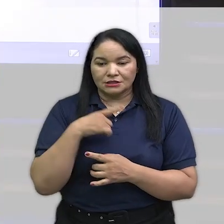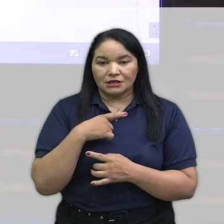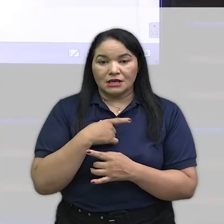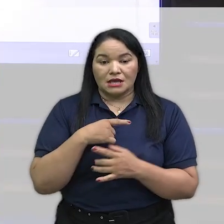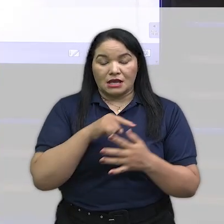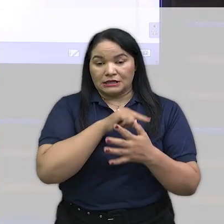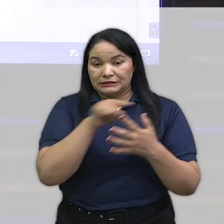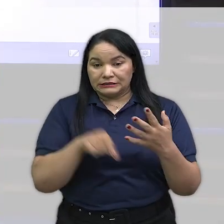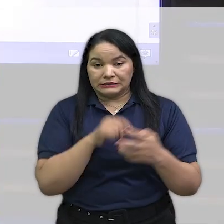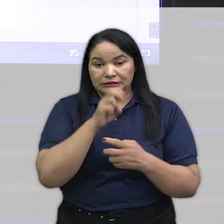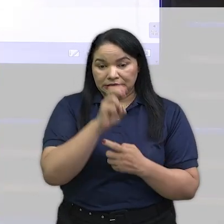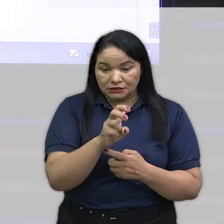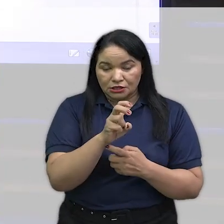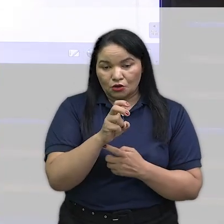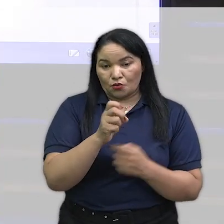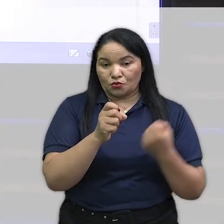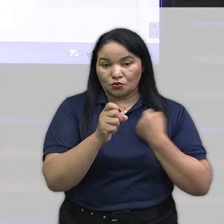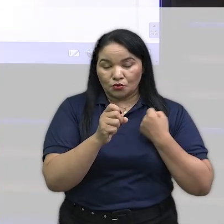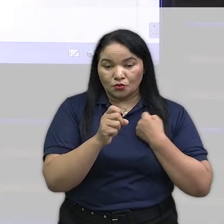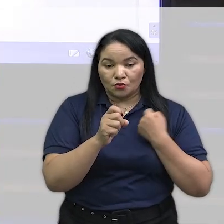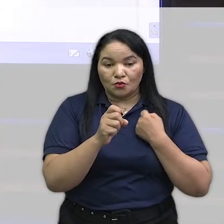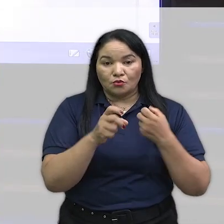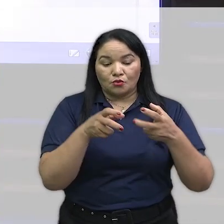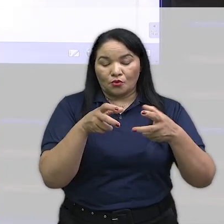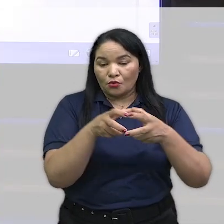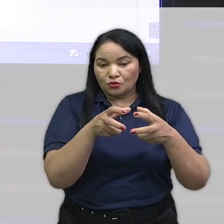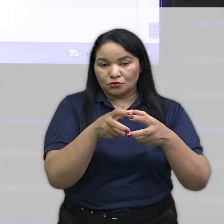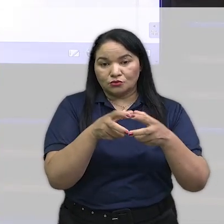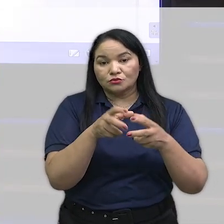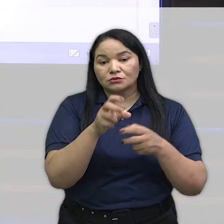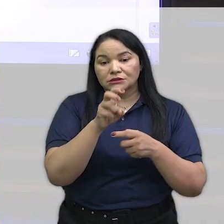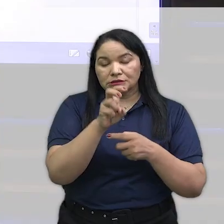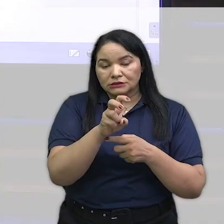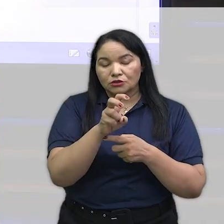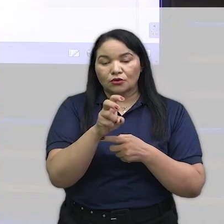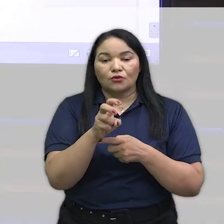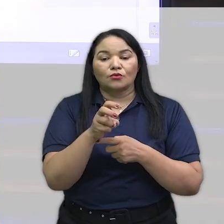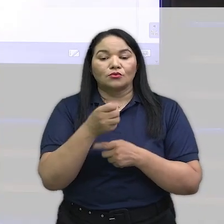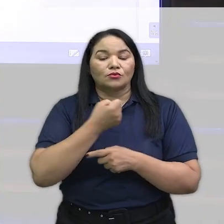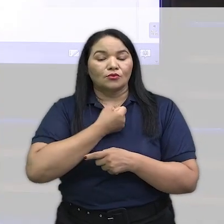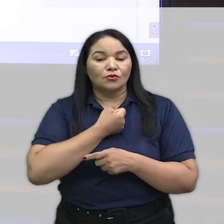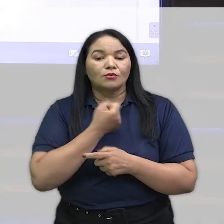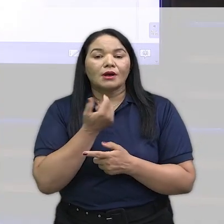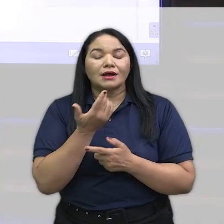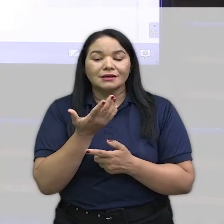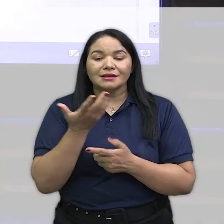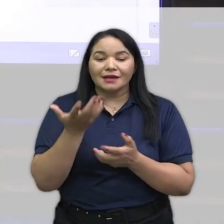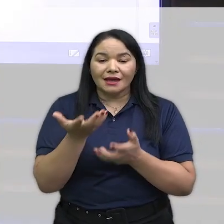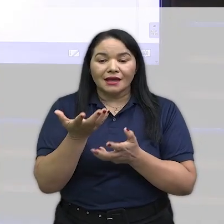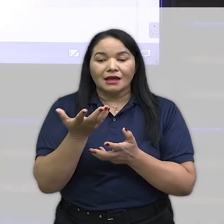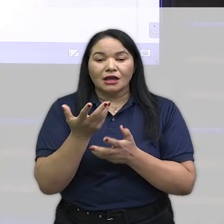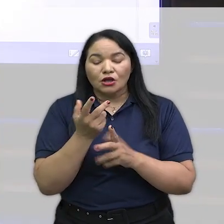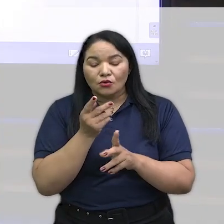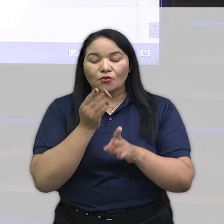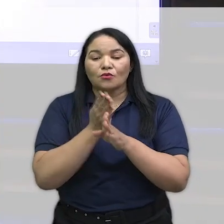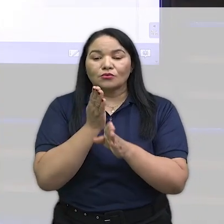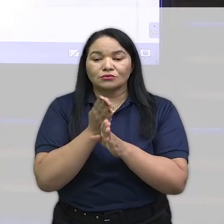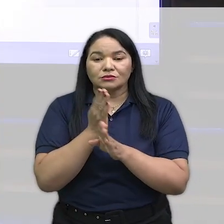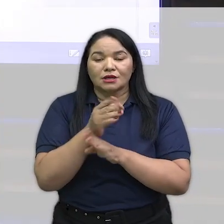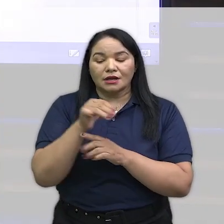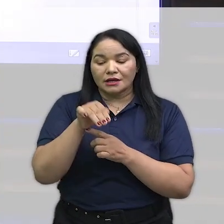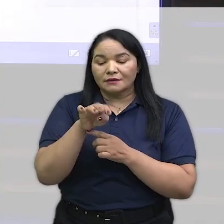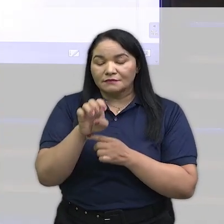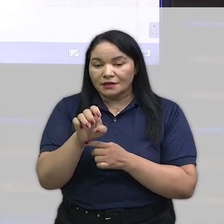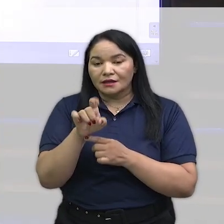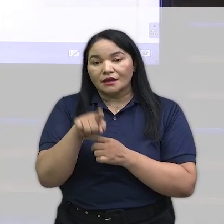de 5 números, né? um conjunto, aliás, de 5 números, e você quiser determinar a média entre eles, primeiro